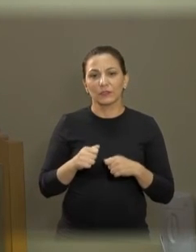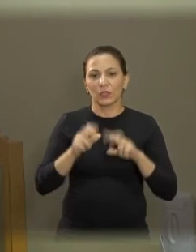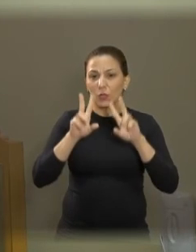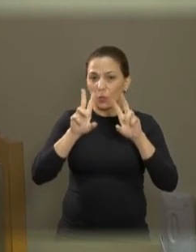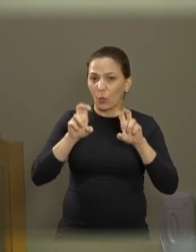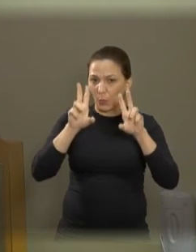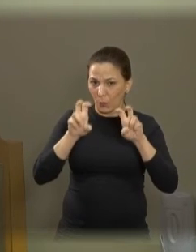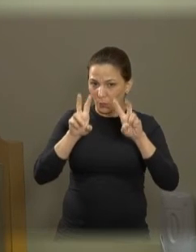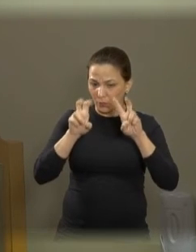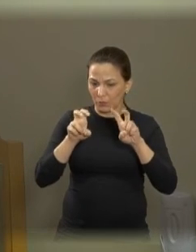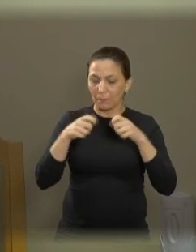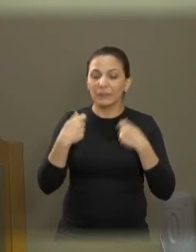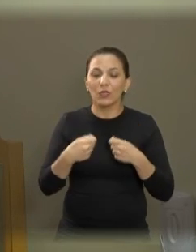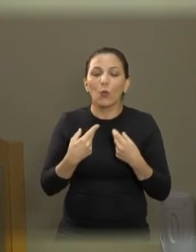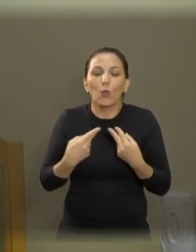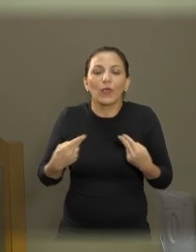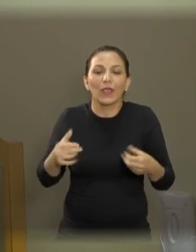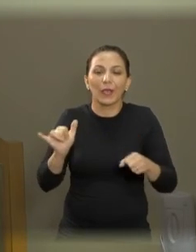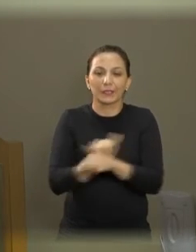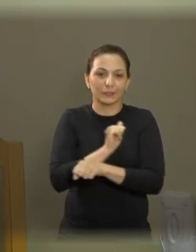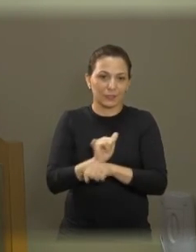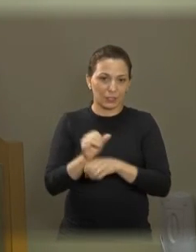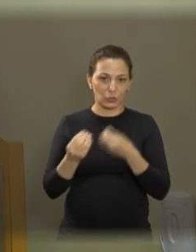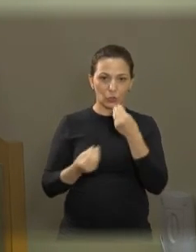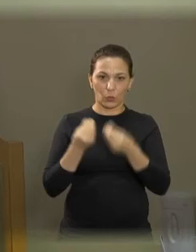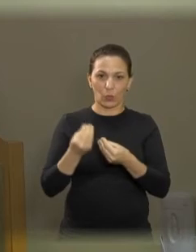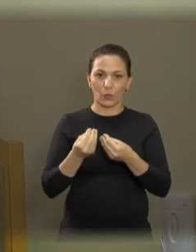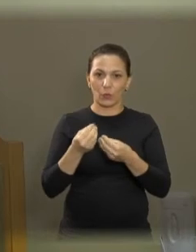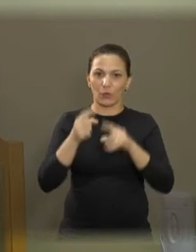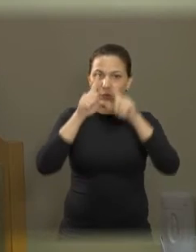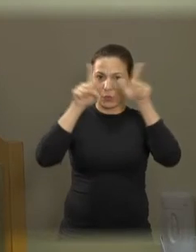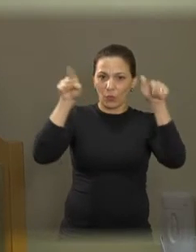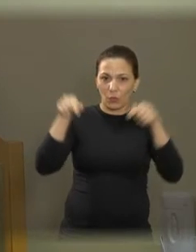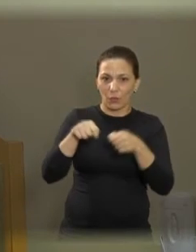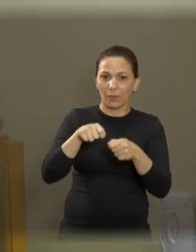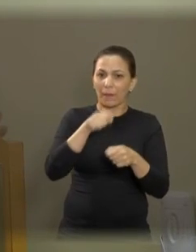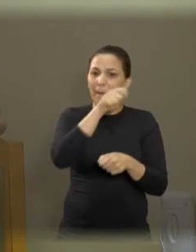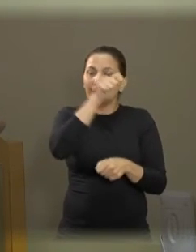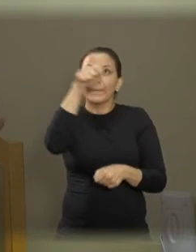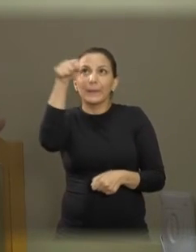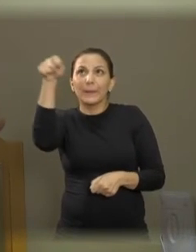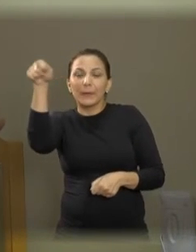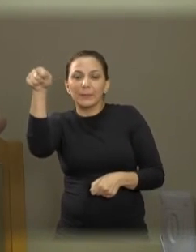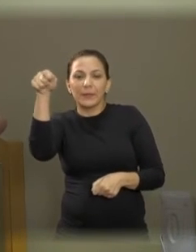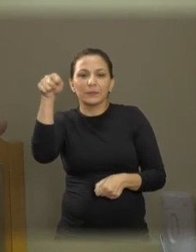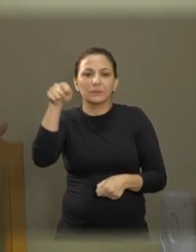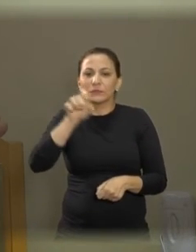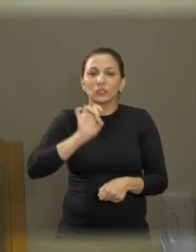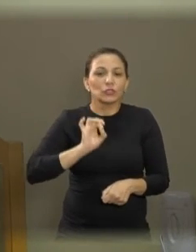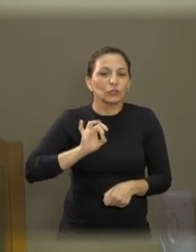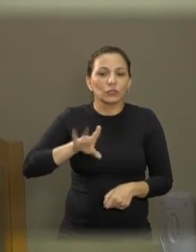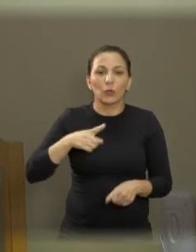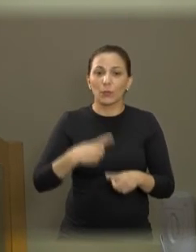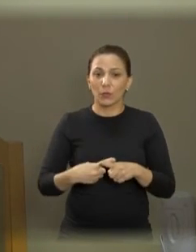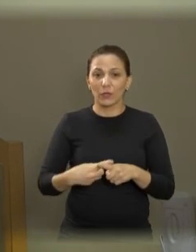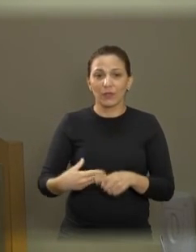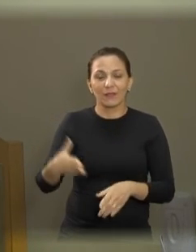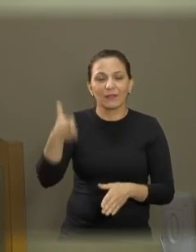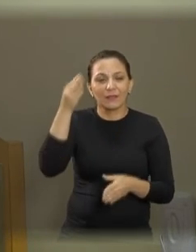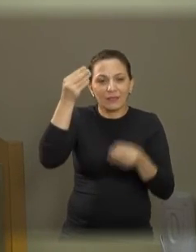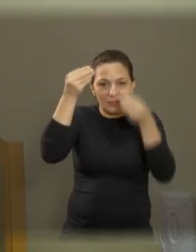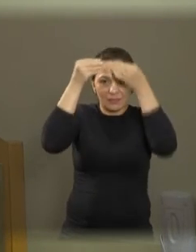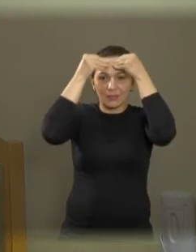eu domino. Né? Se tiver um quadro aqui, vocês me dão um pincel. Só isso. Porque o resto está